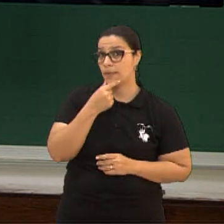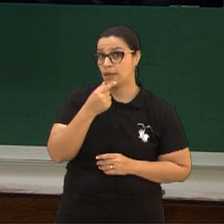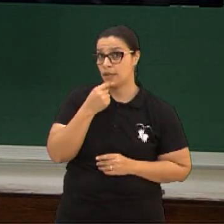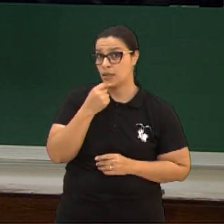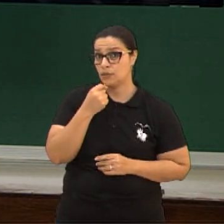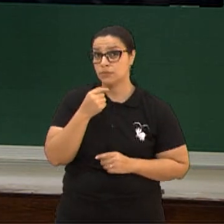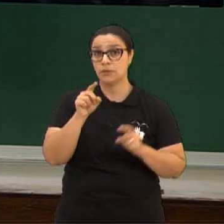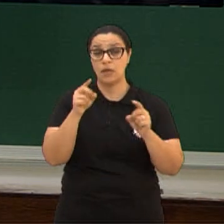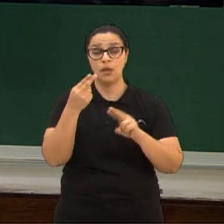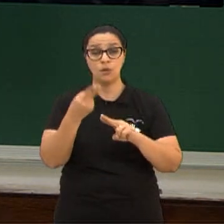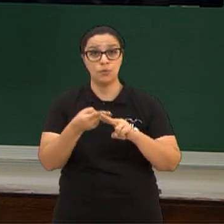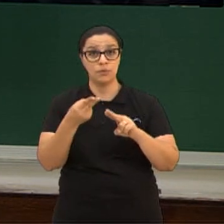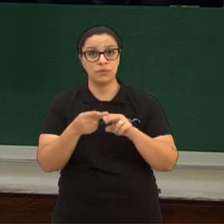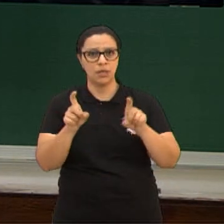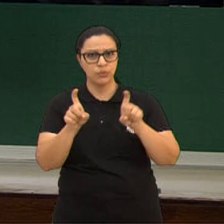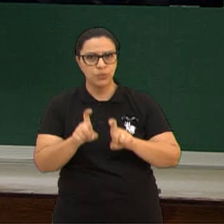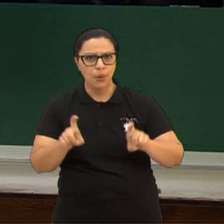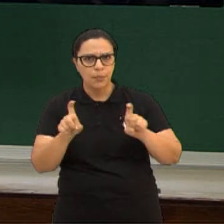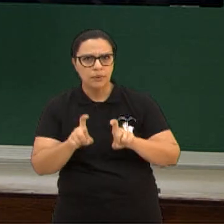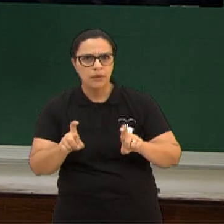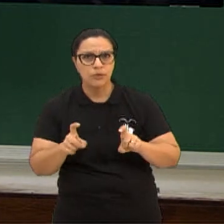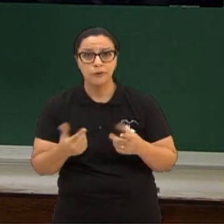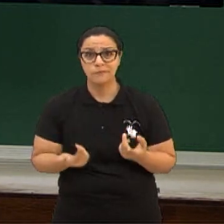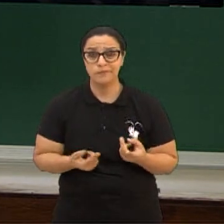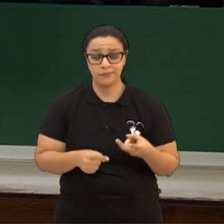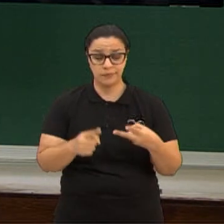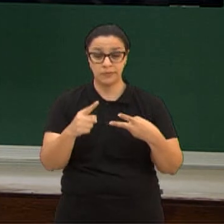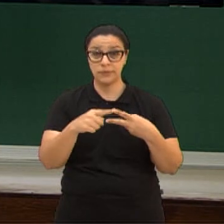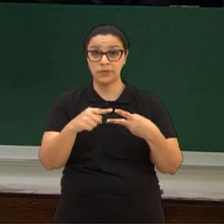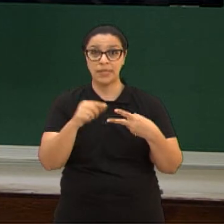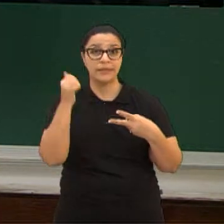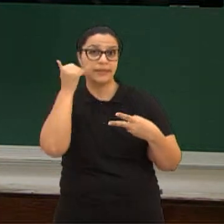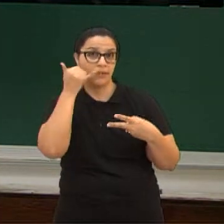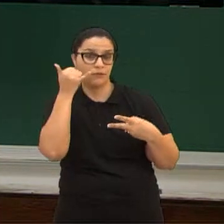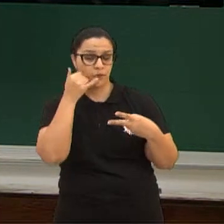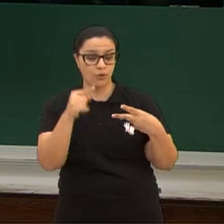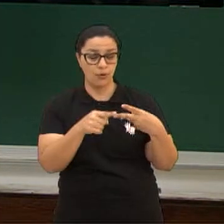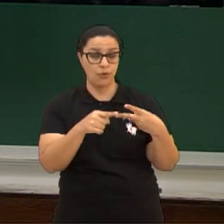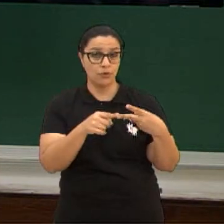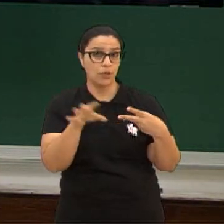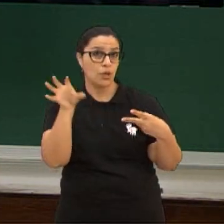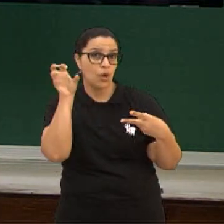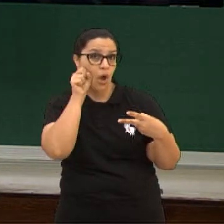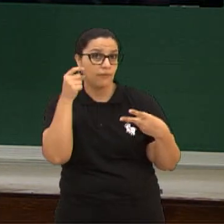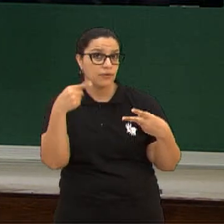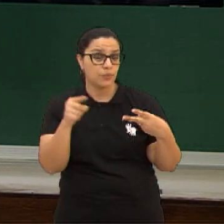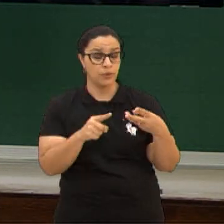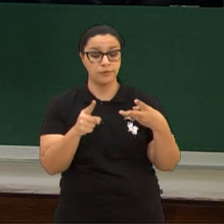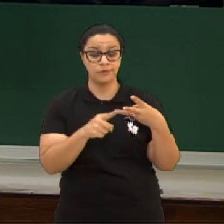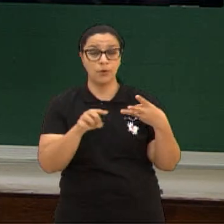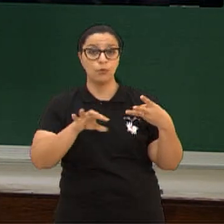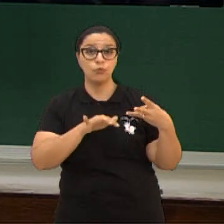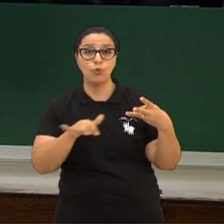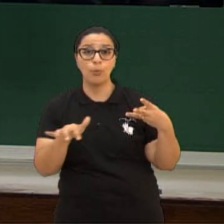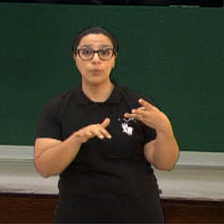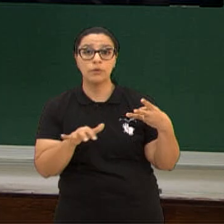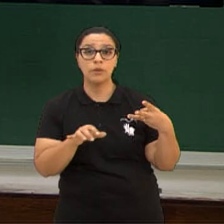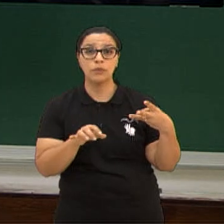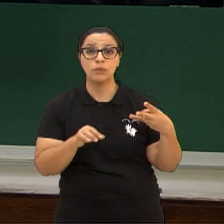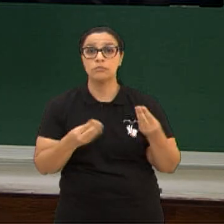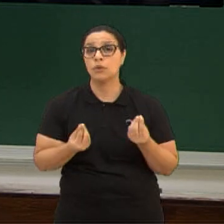E aí? Ele está usando o telefone, ele está ouvindo música ou ele